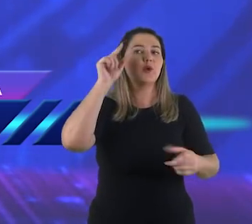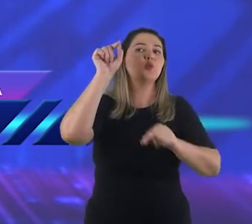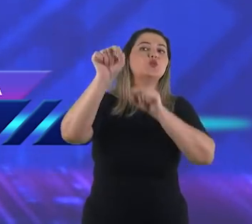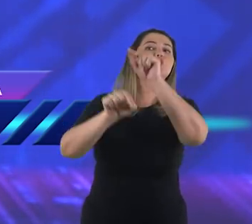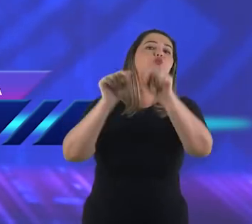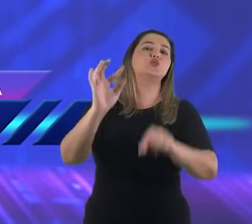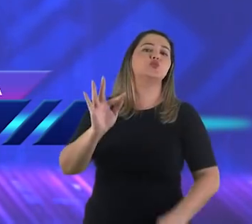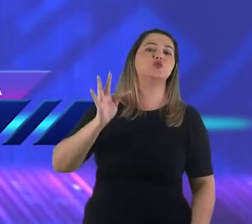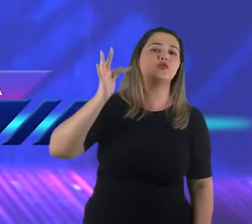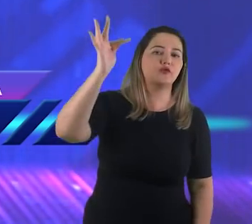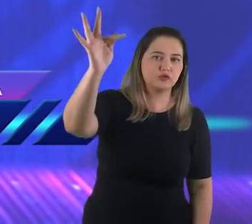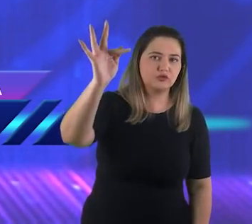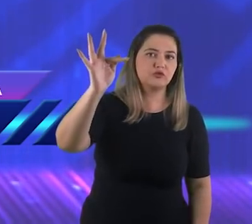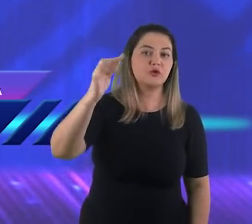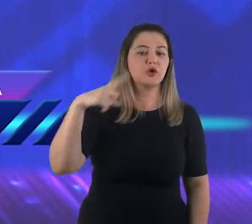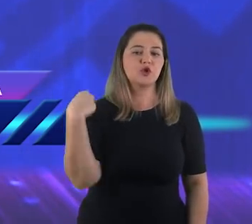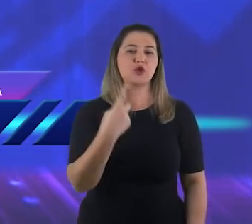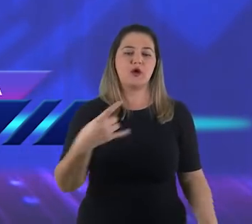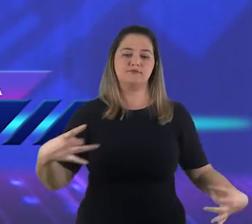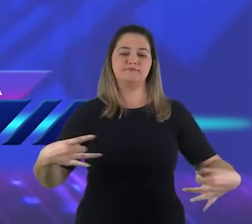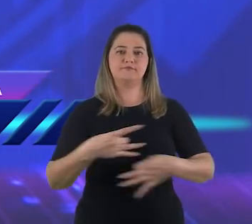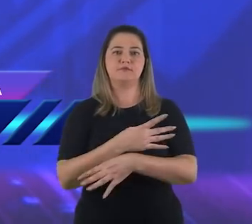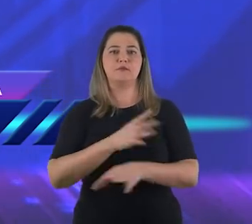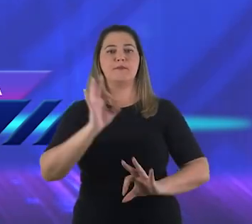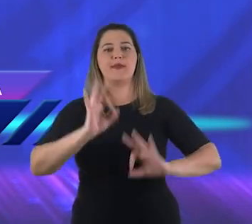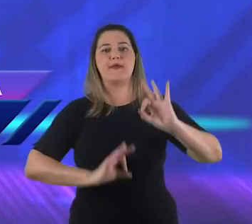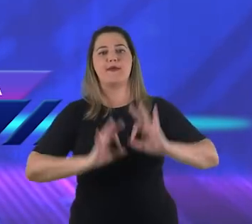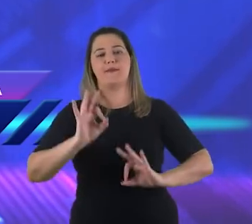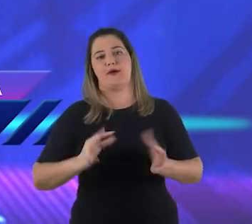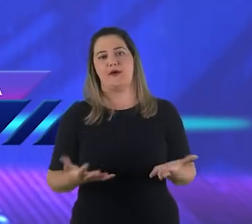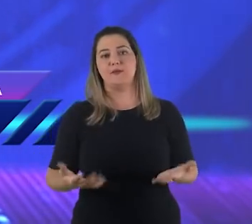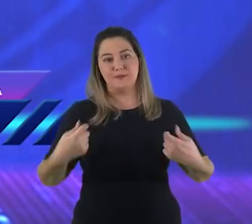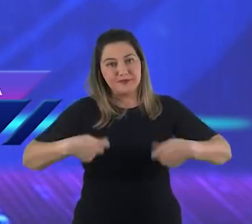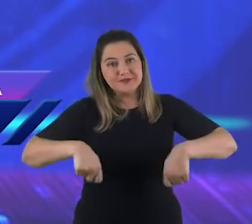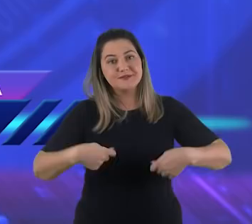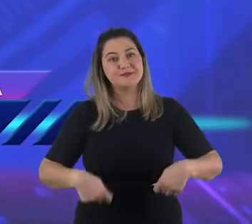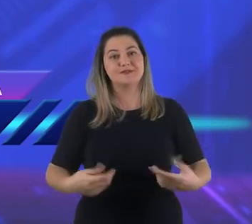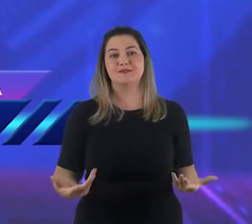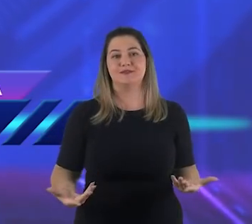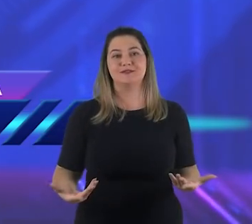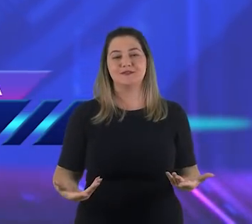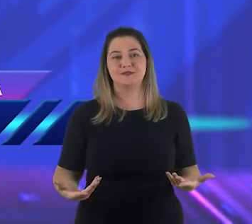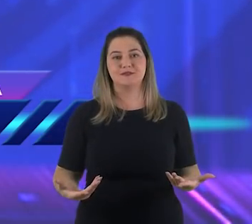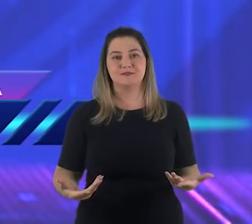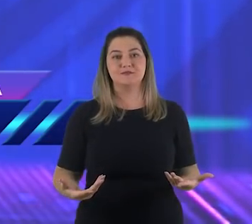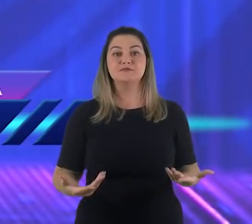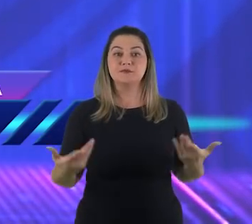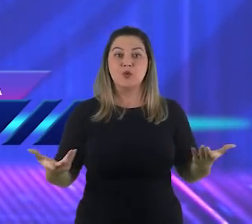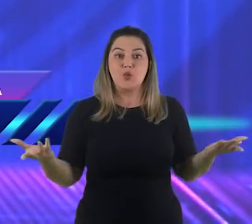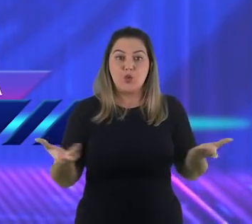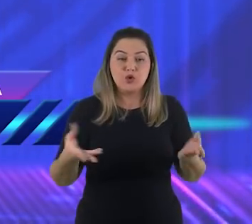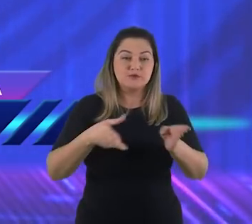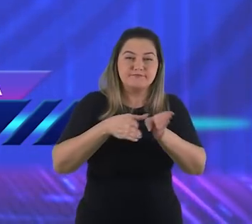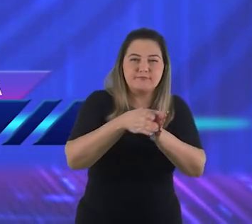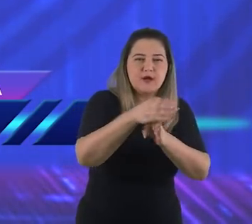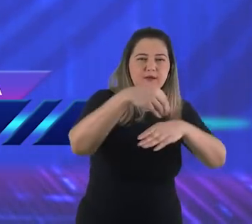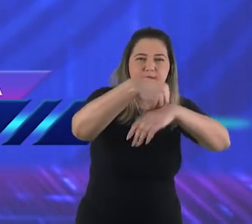agora. Decisões que devem acontecer hoje. É isso mesmo. Você que está aí, em diferentes